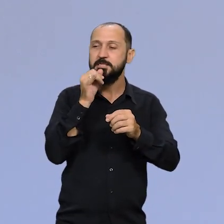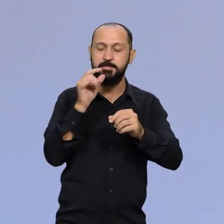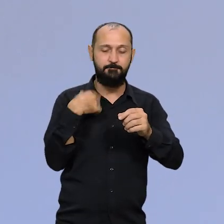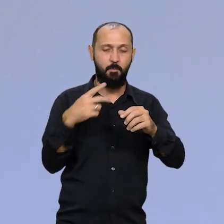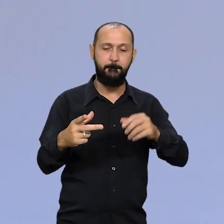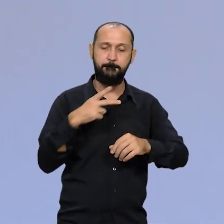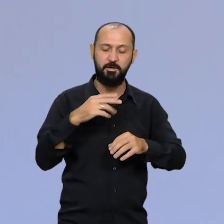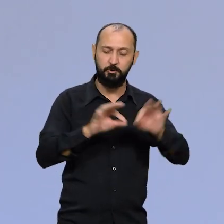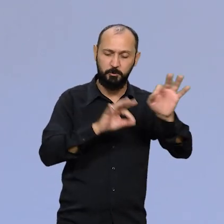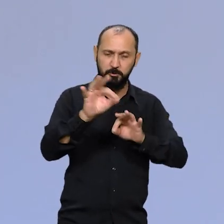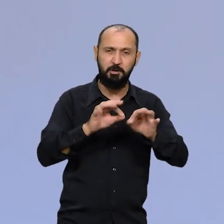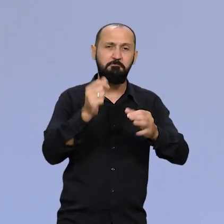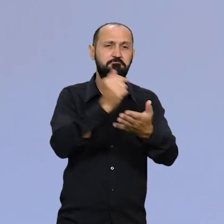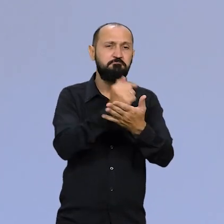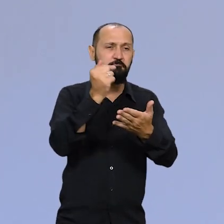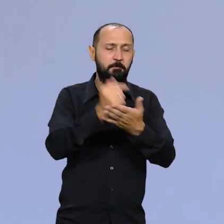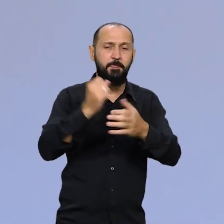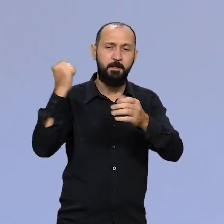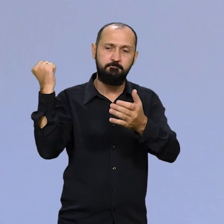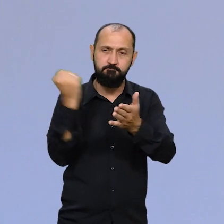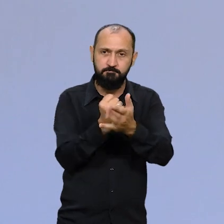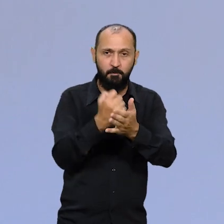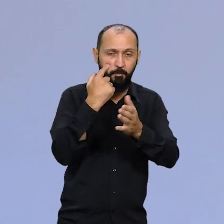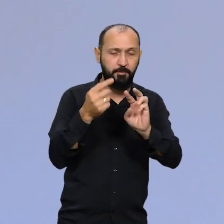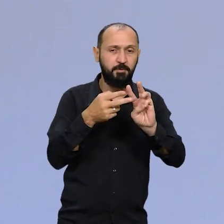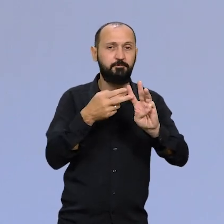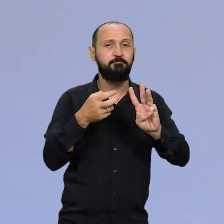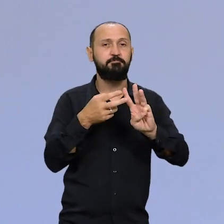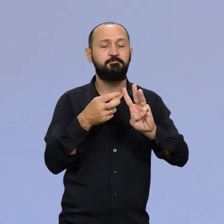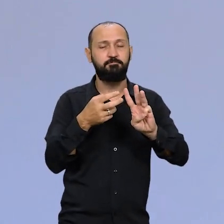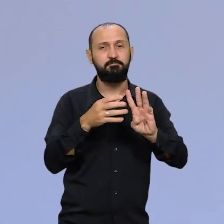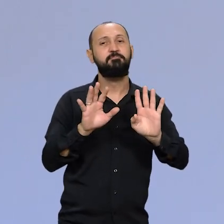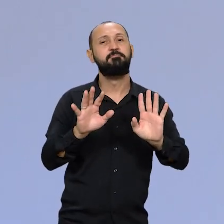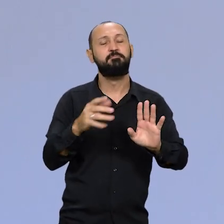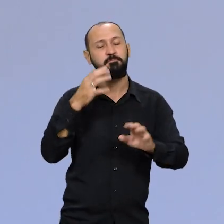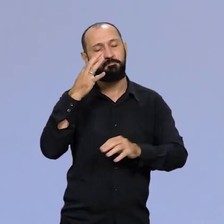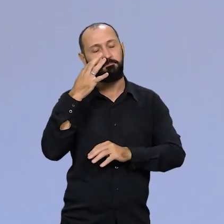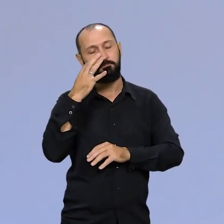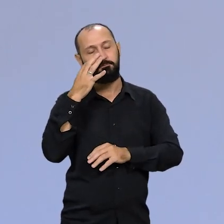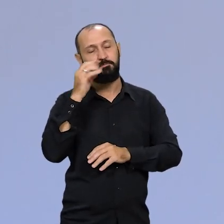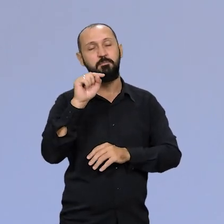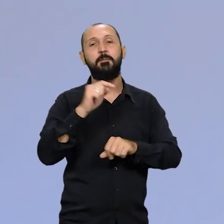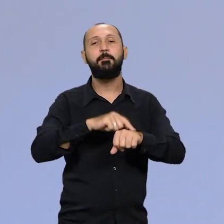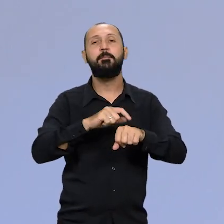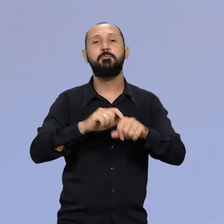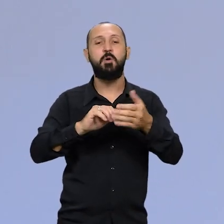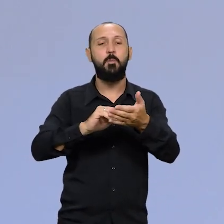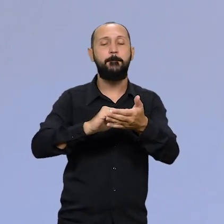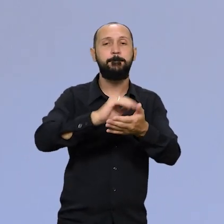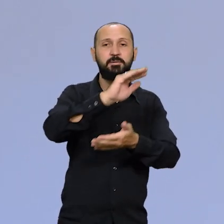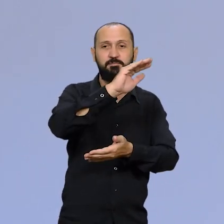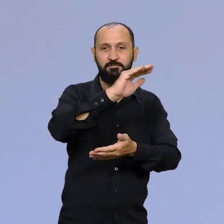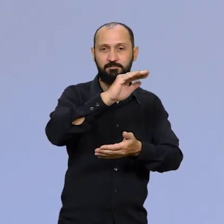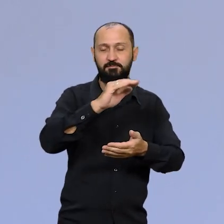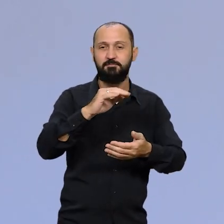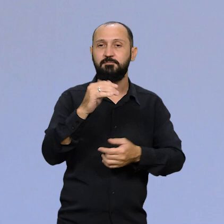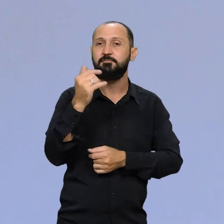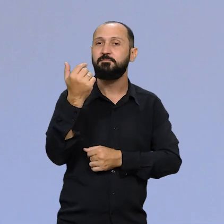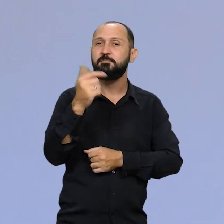Fachin, totalmente defendendo a tese do indigenato. Depois nós tivemos o voto do ministro Cássio